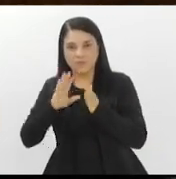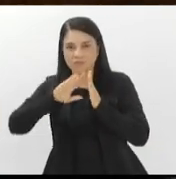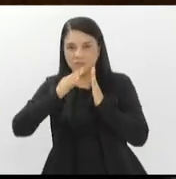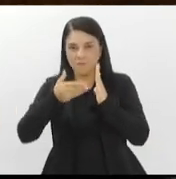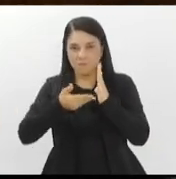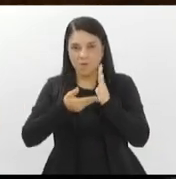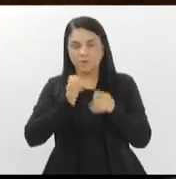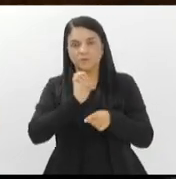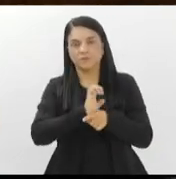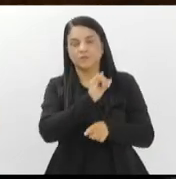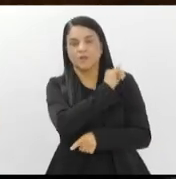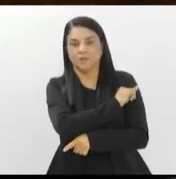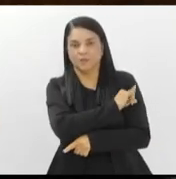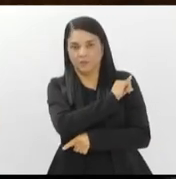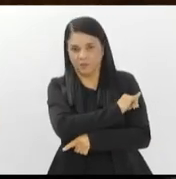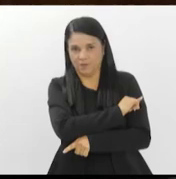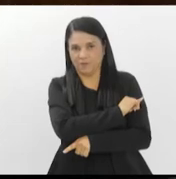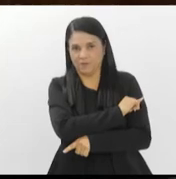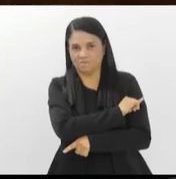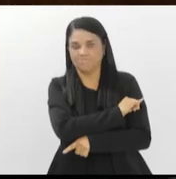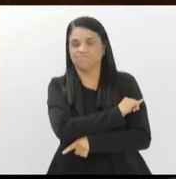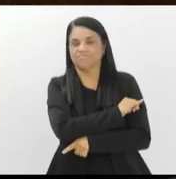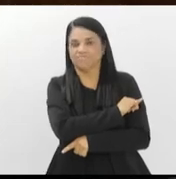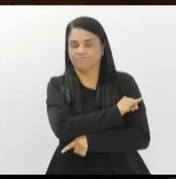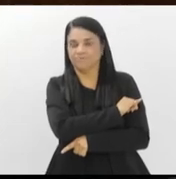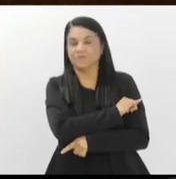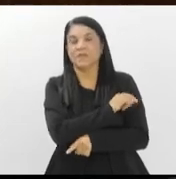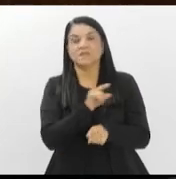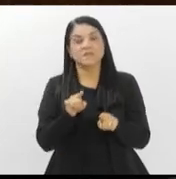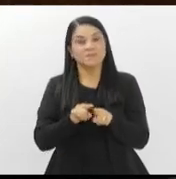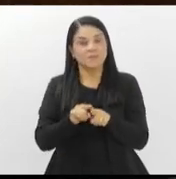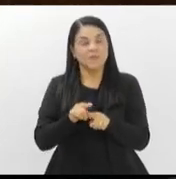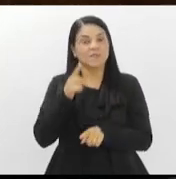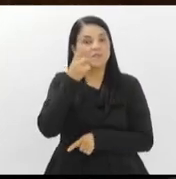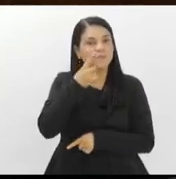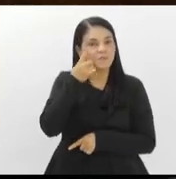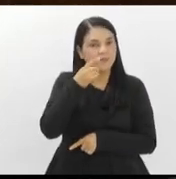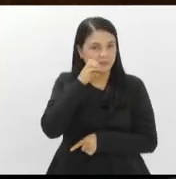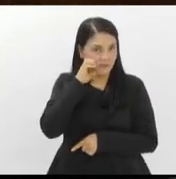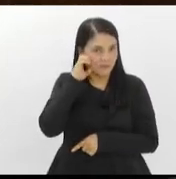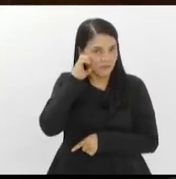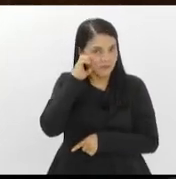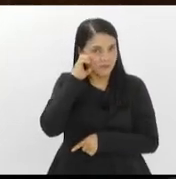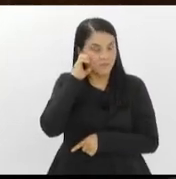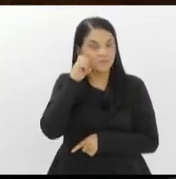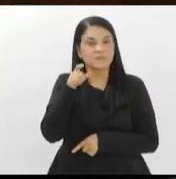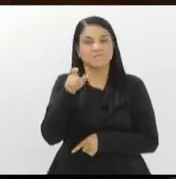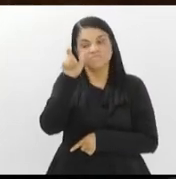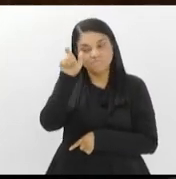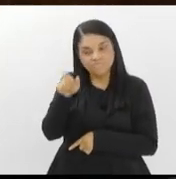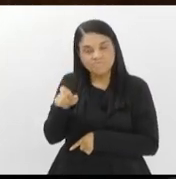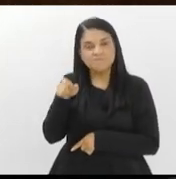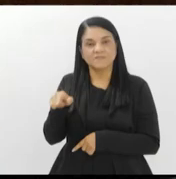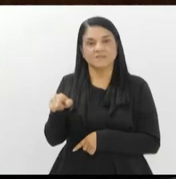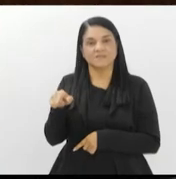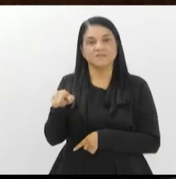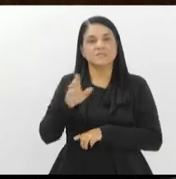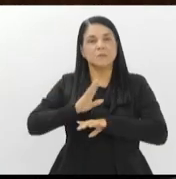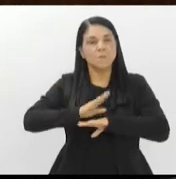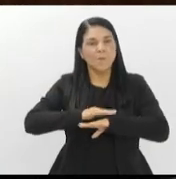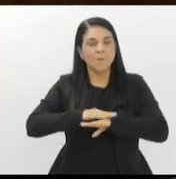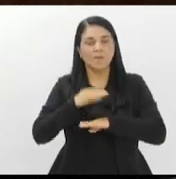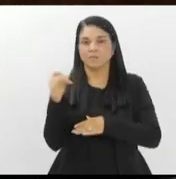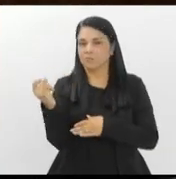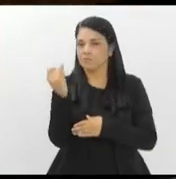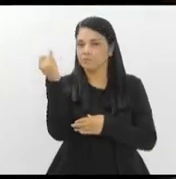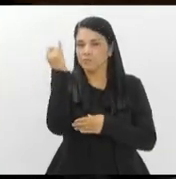do nosso estado. E também, Érica, deputada Érica, Vossa Excelência traz nesse momento muito